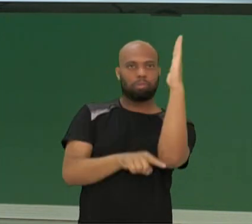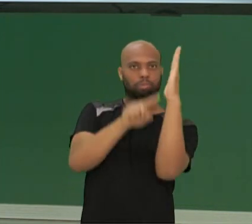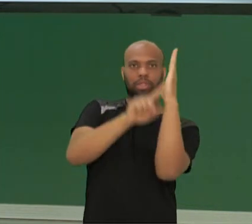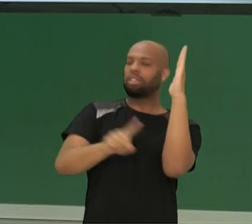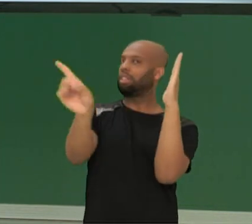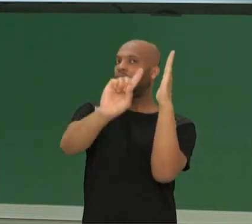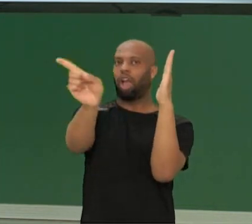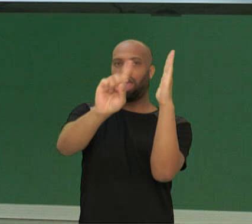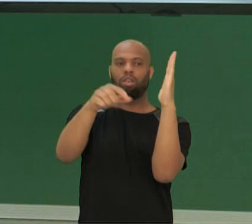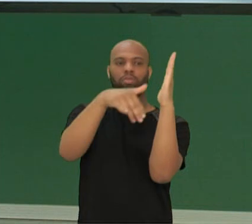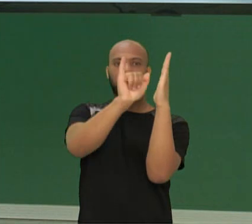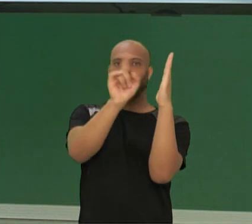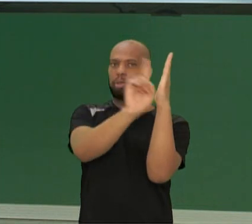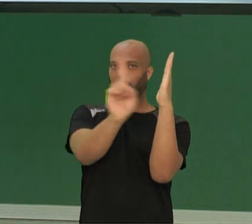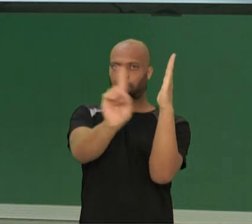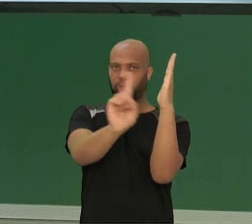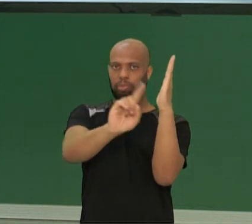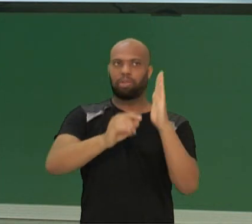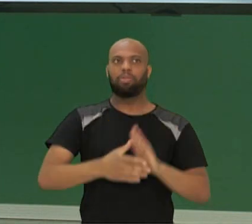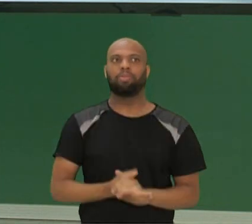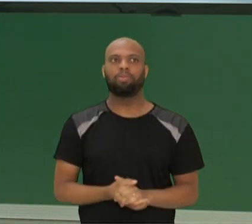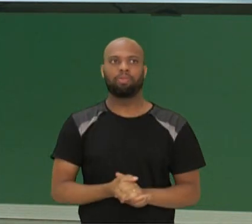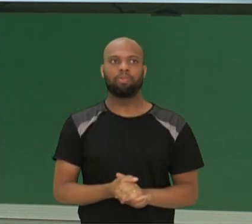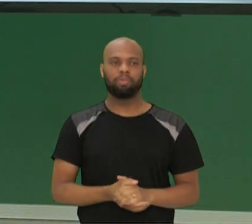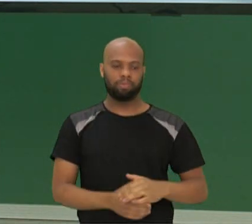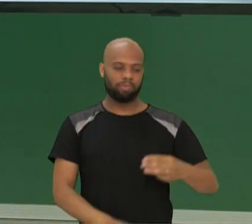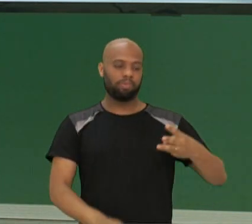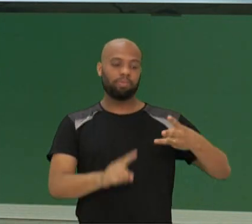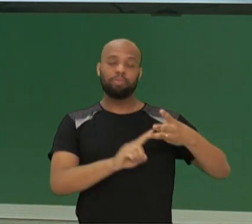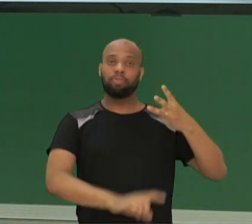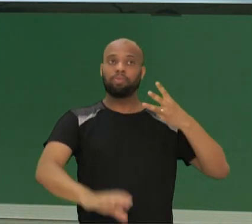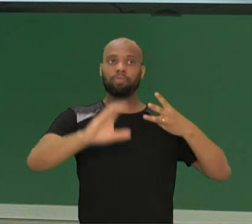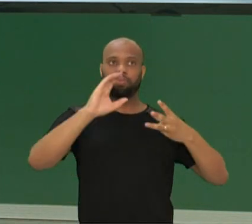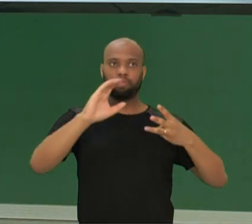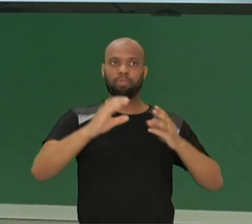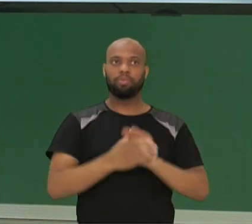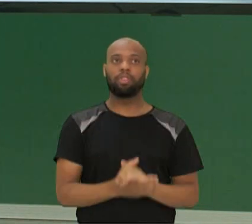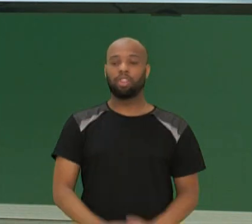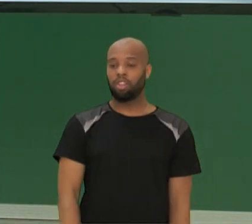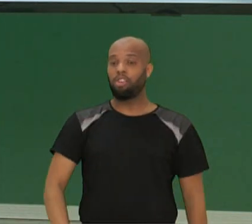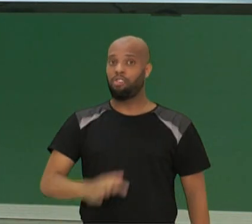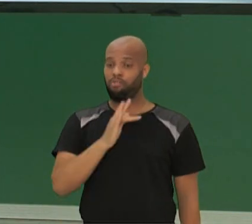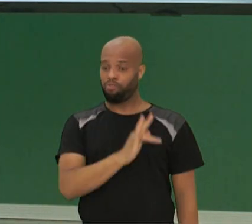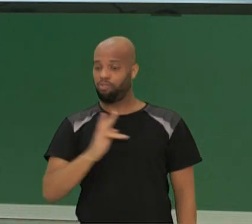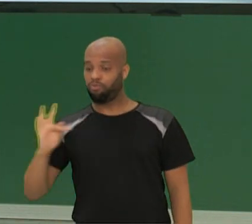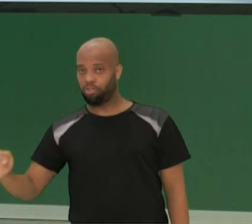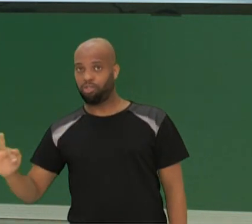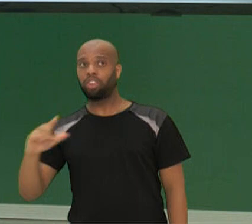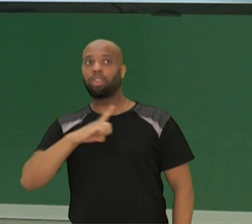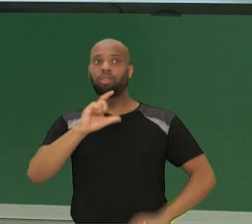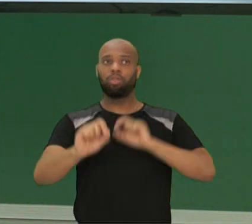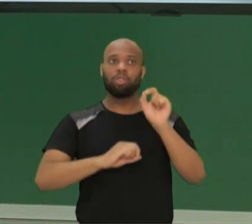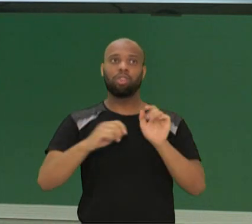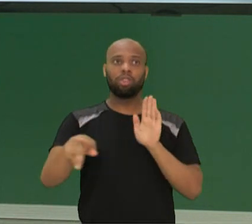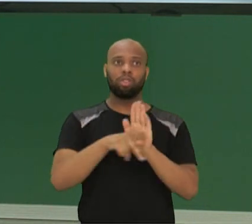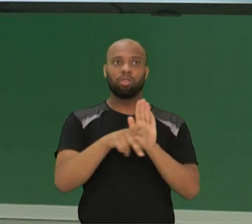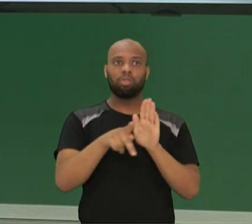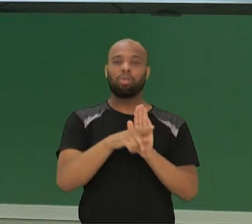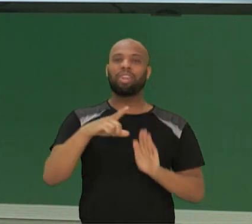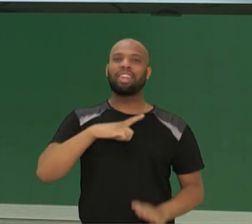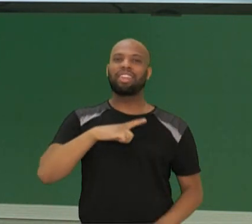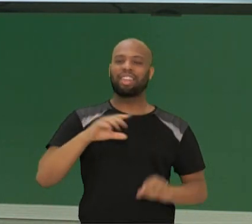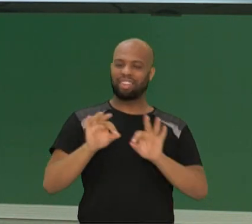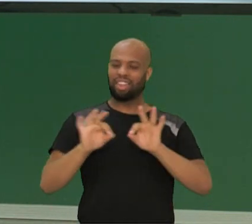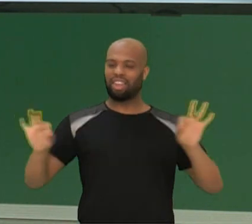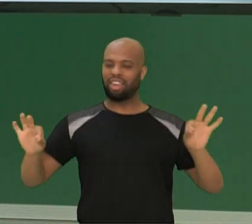Você já descarta essa alternativa. Alternativa C, os focos F1 e F2 pertencem a uma reta que